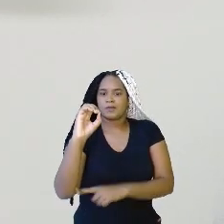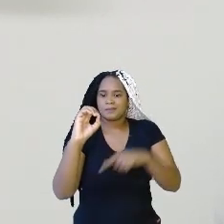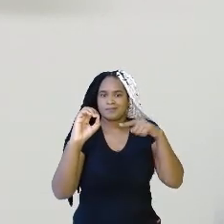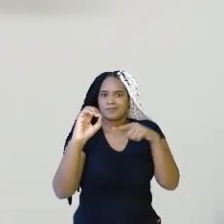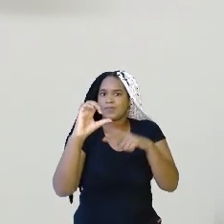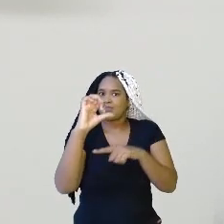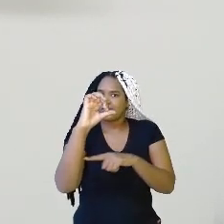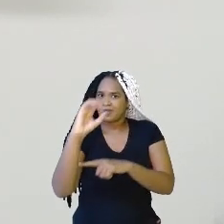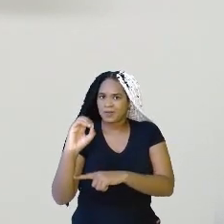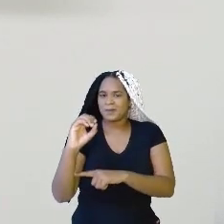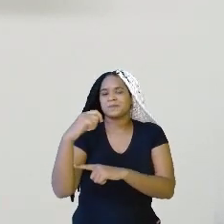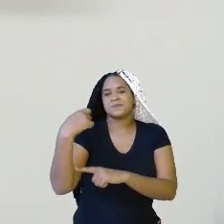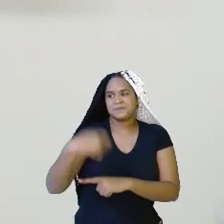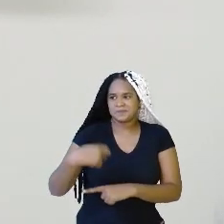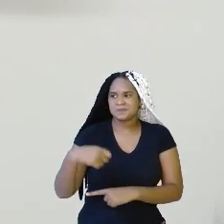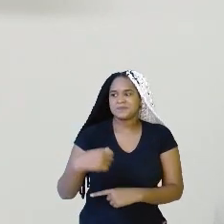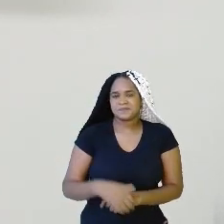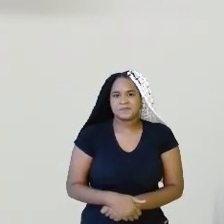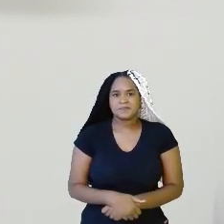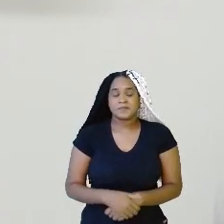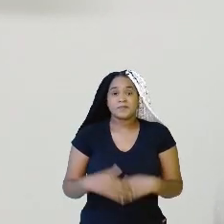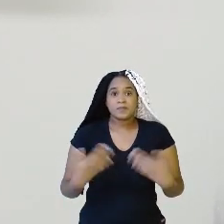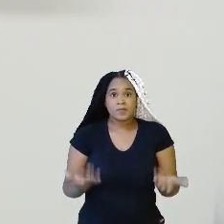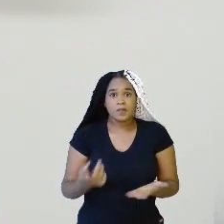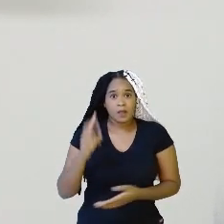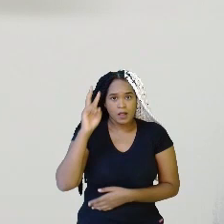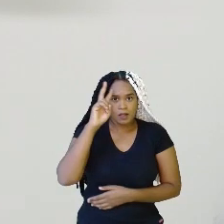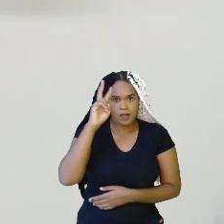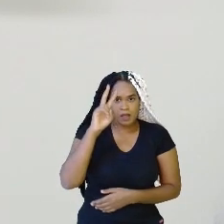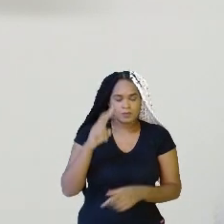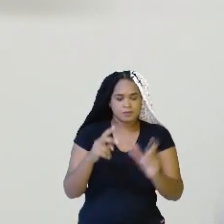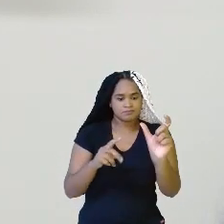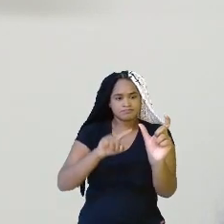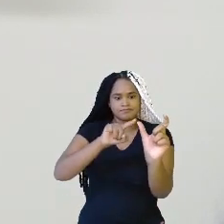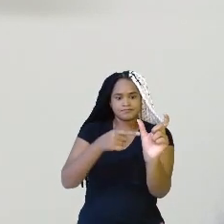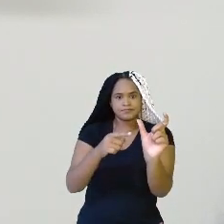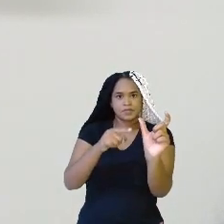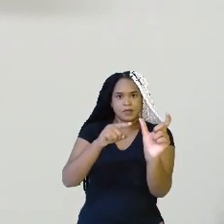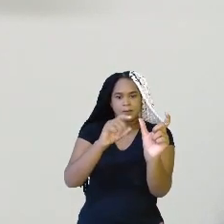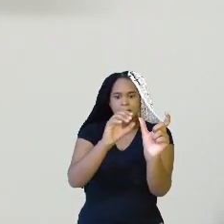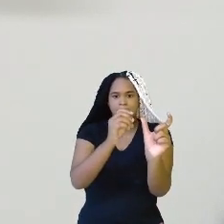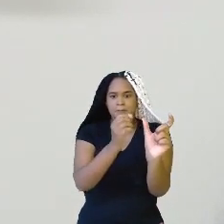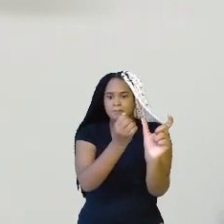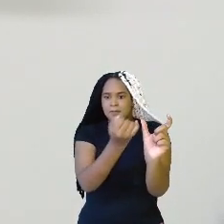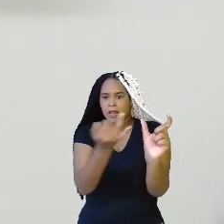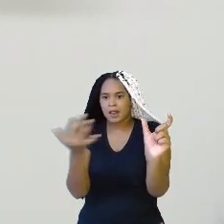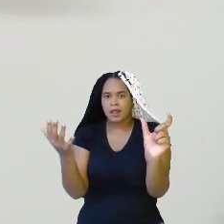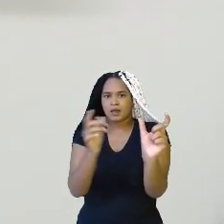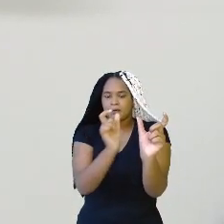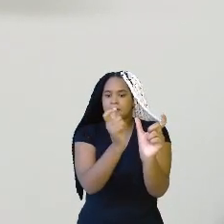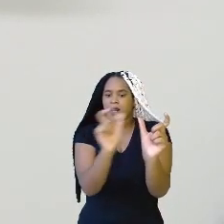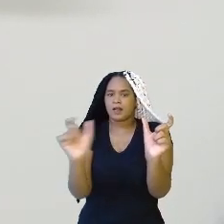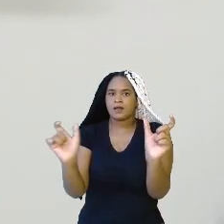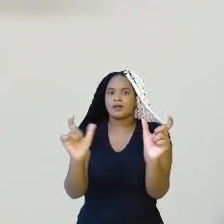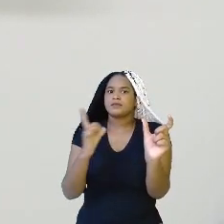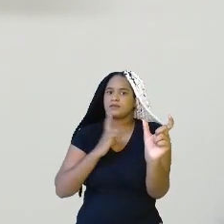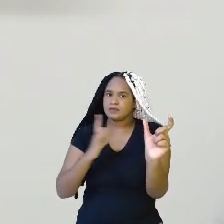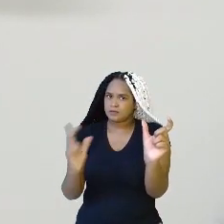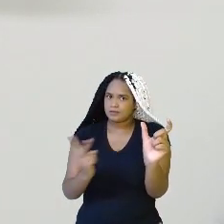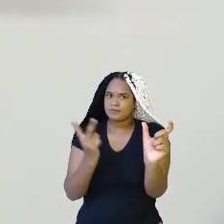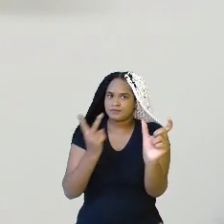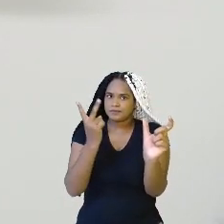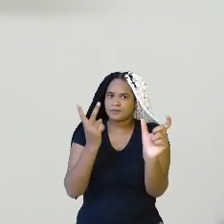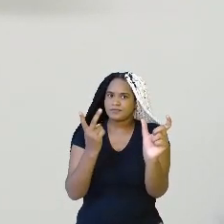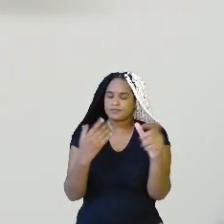sim. Lembra que eu disse que decimal tem valor? É exatamente por isso.